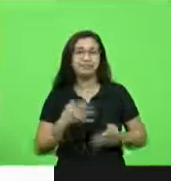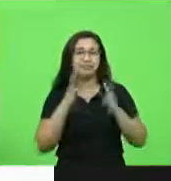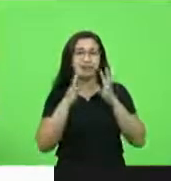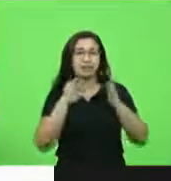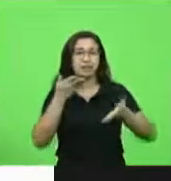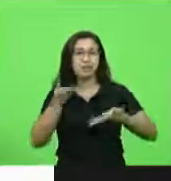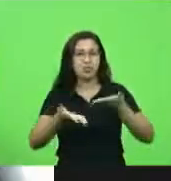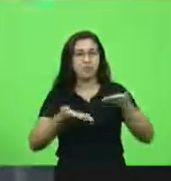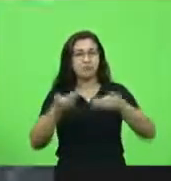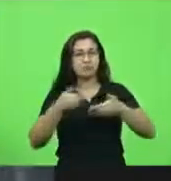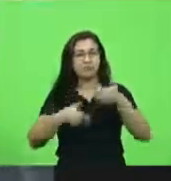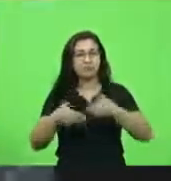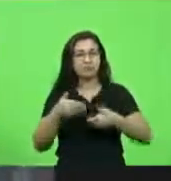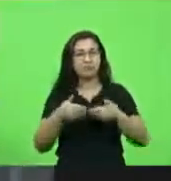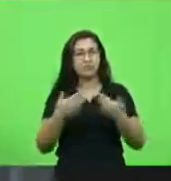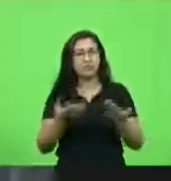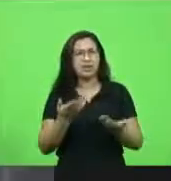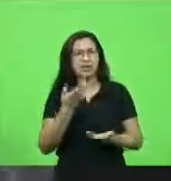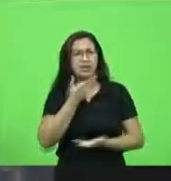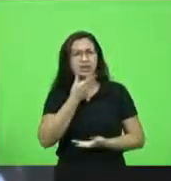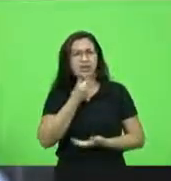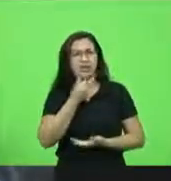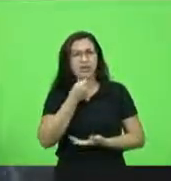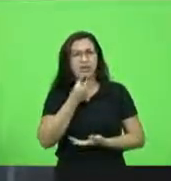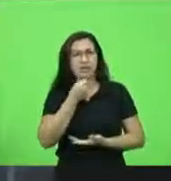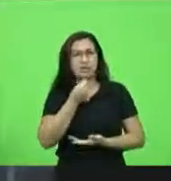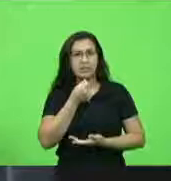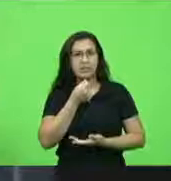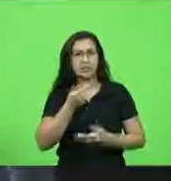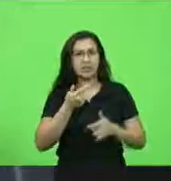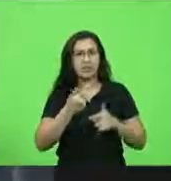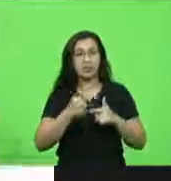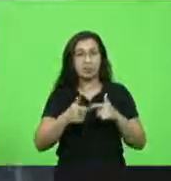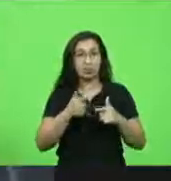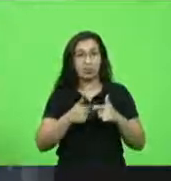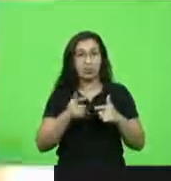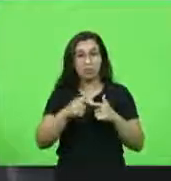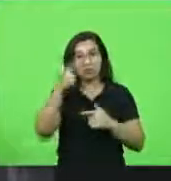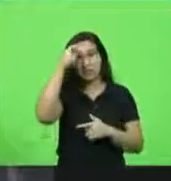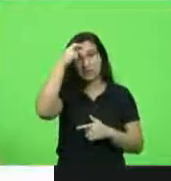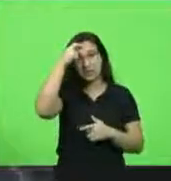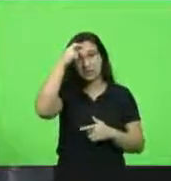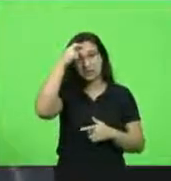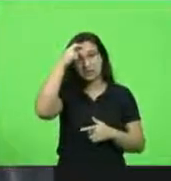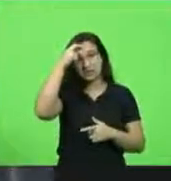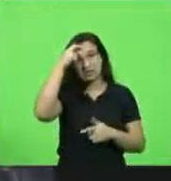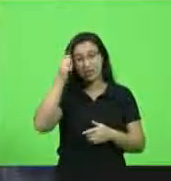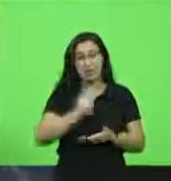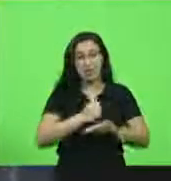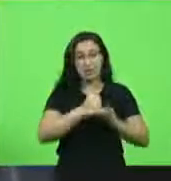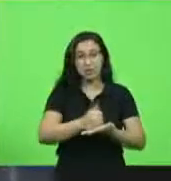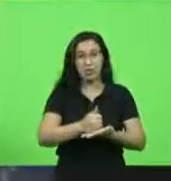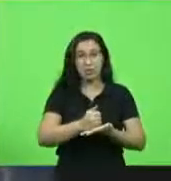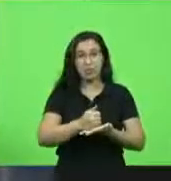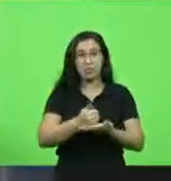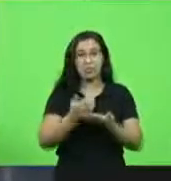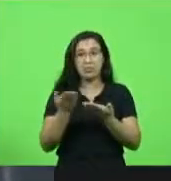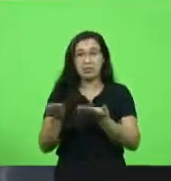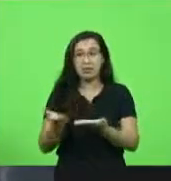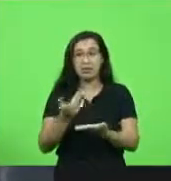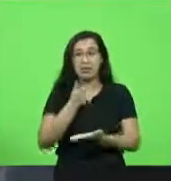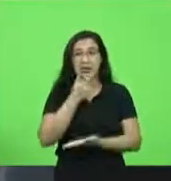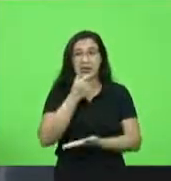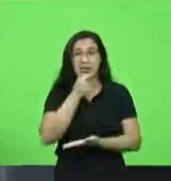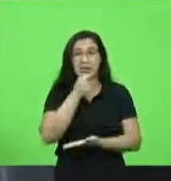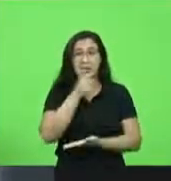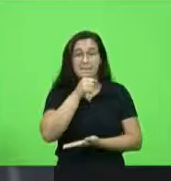dor emocional, num colapso emocional, psicológico, precisando de abraço, o pai ia lá e dava umas chineladas em cima do corte que o senhor me contou. E